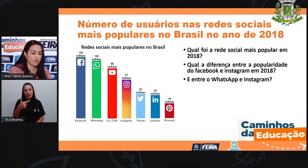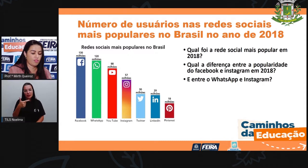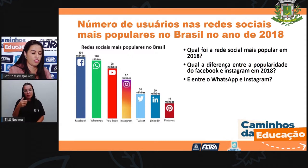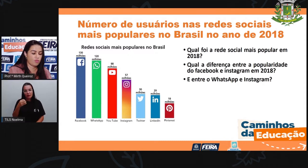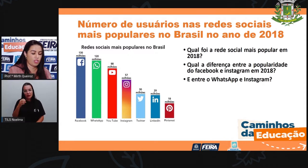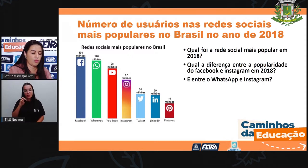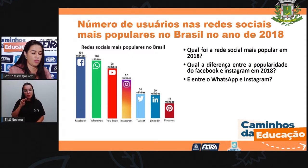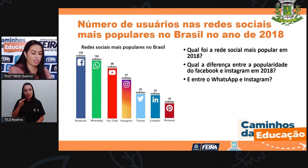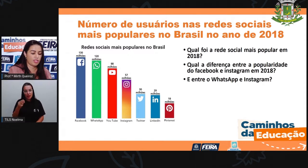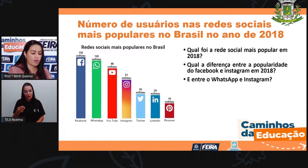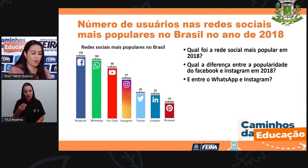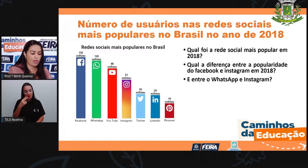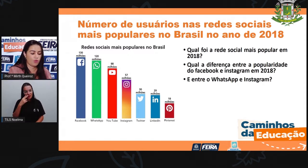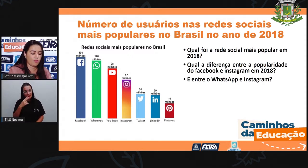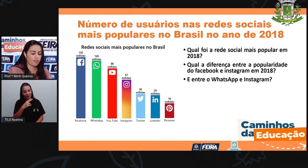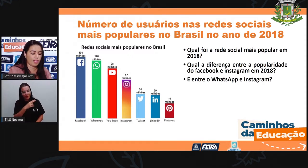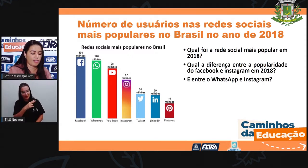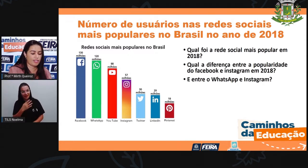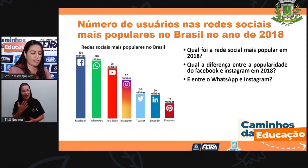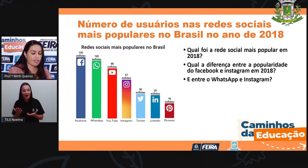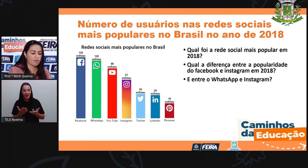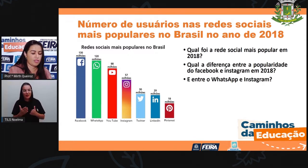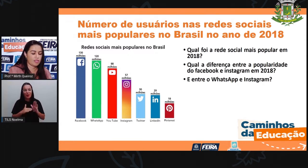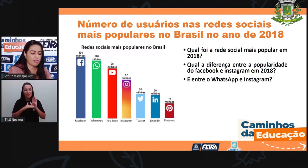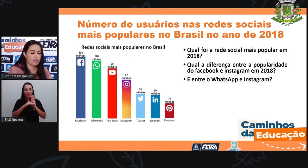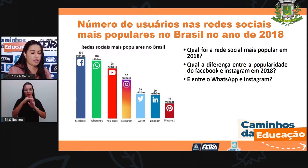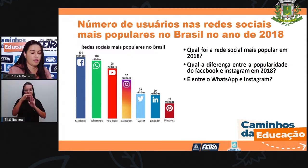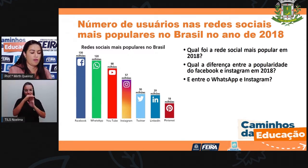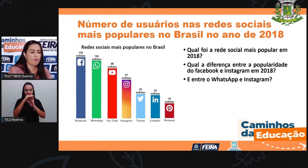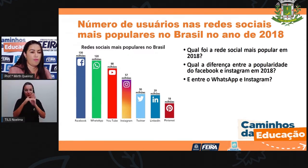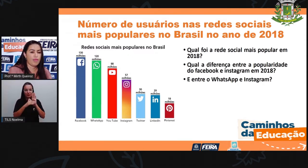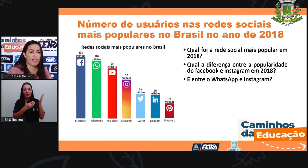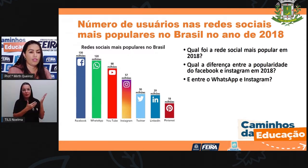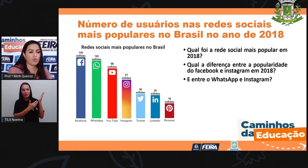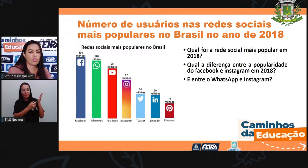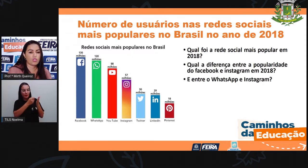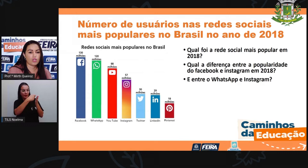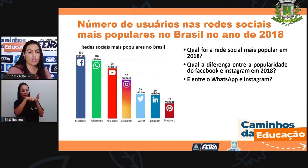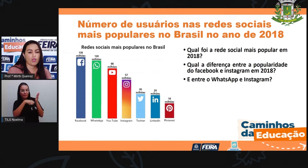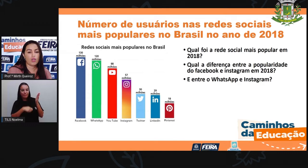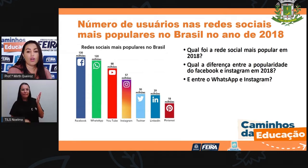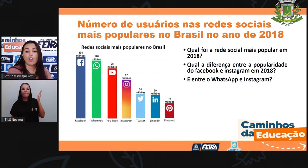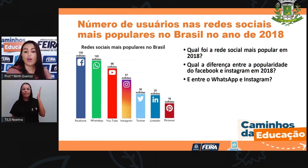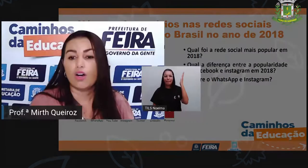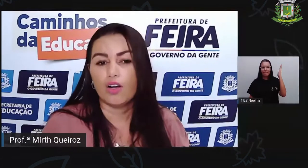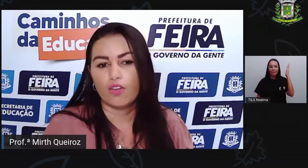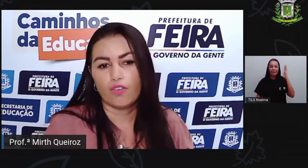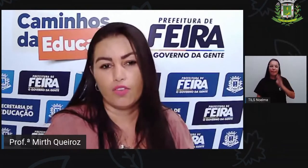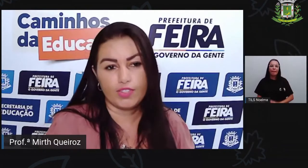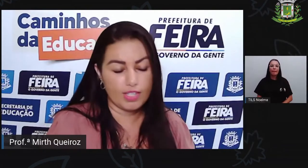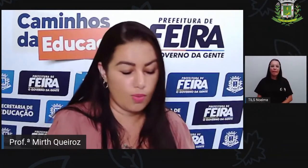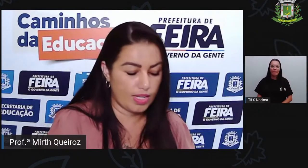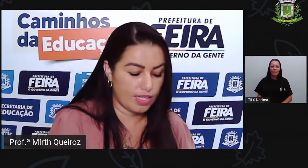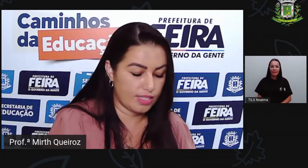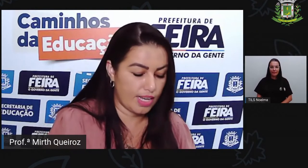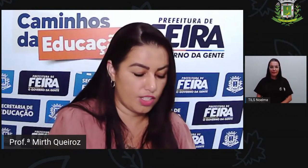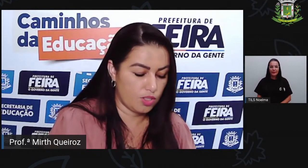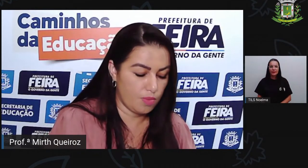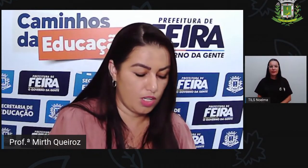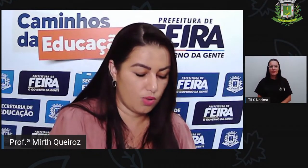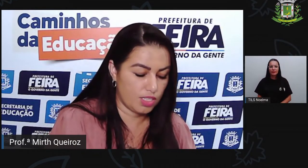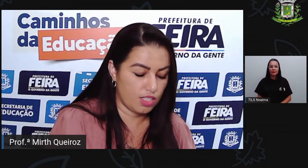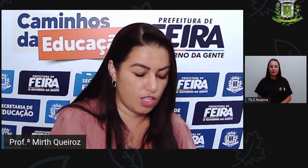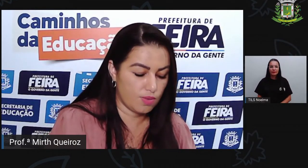120 milhões, que é o maior, vai ficar em cima, menos 57